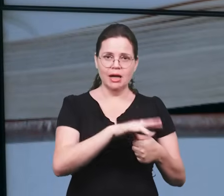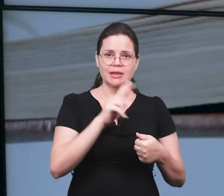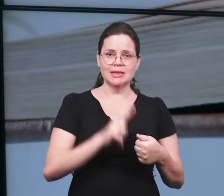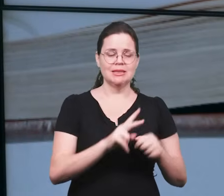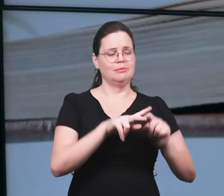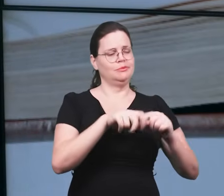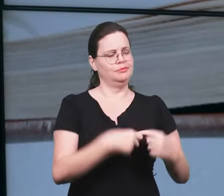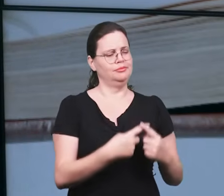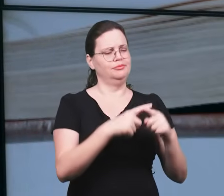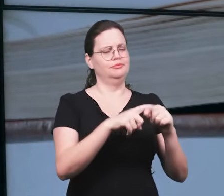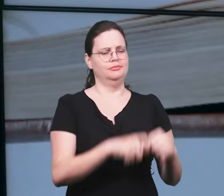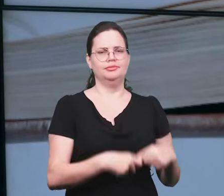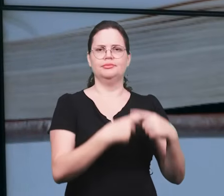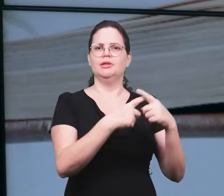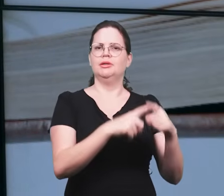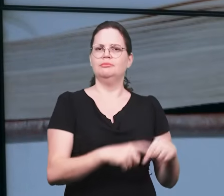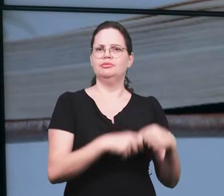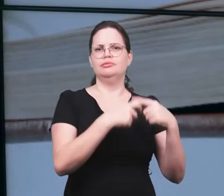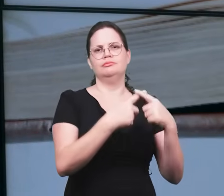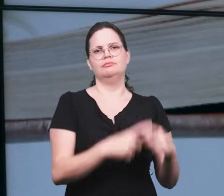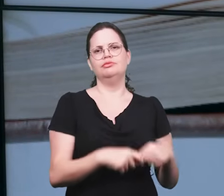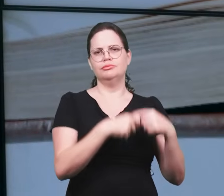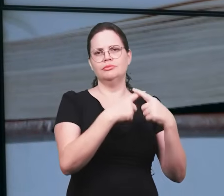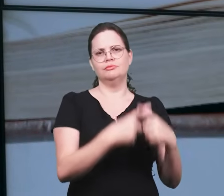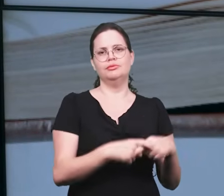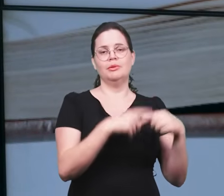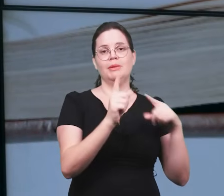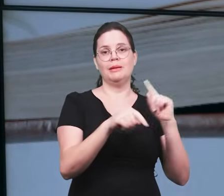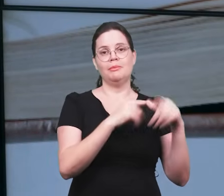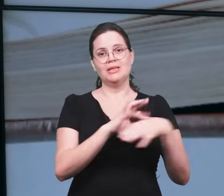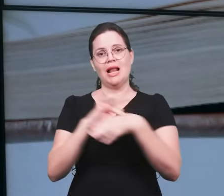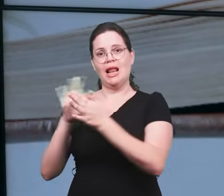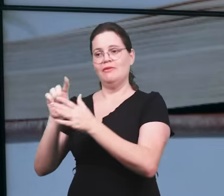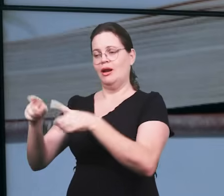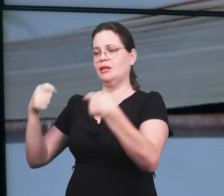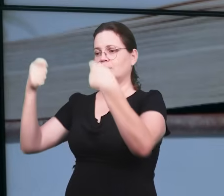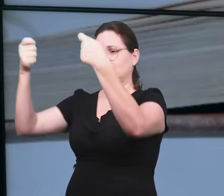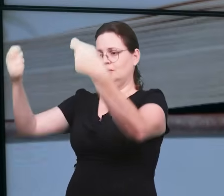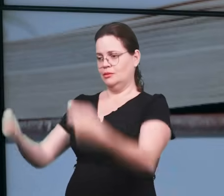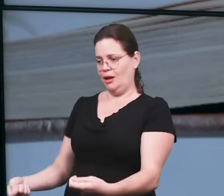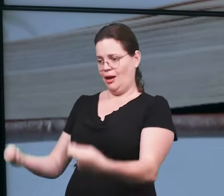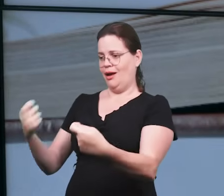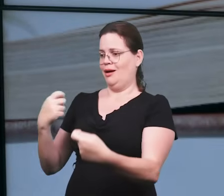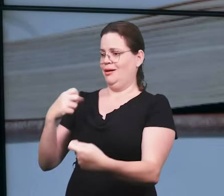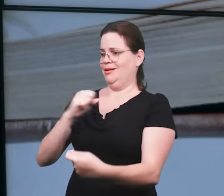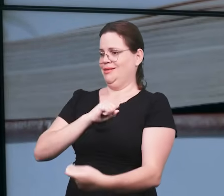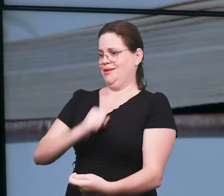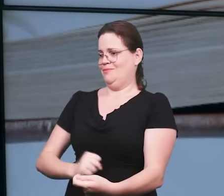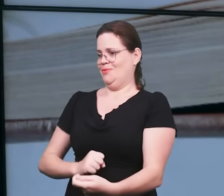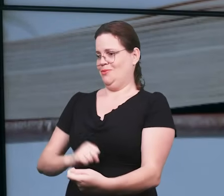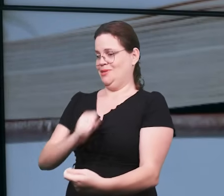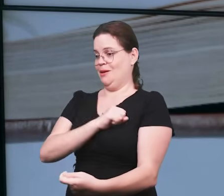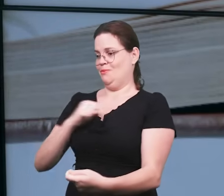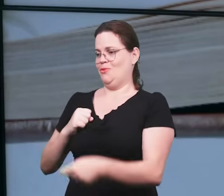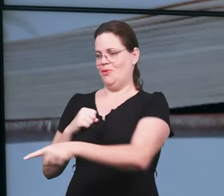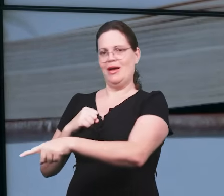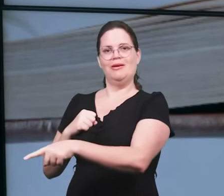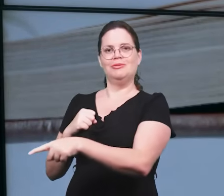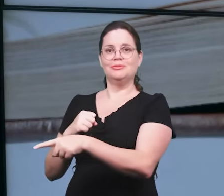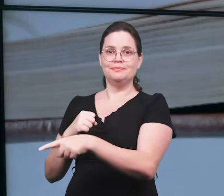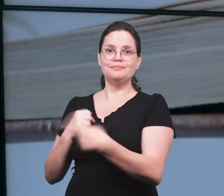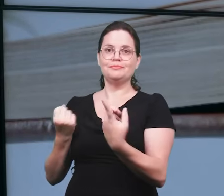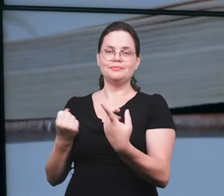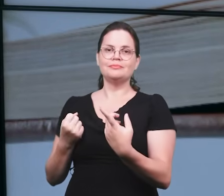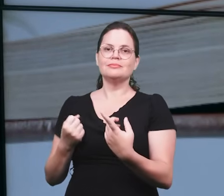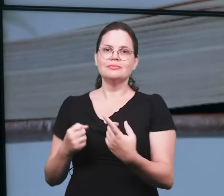isso dia após dia dentro de casa. E às vezes, assim, temos filhos em idades diferentes e nós temos